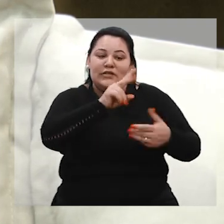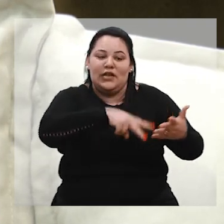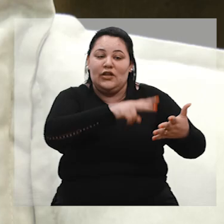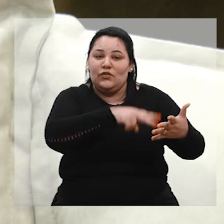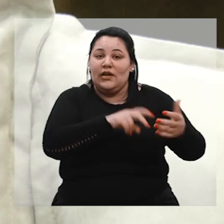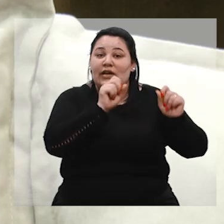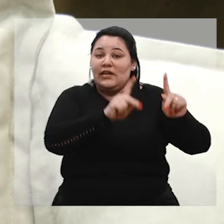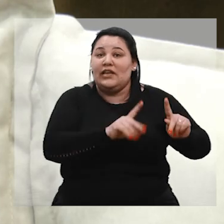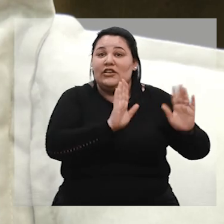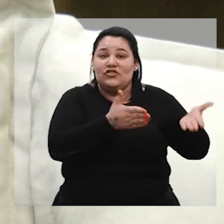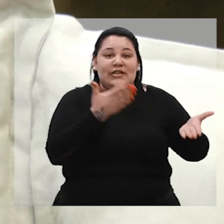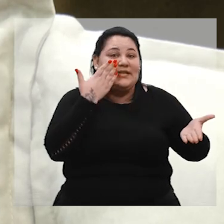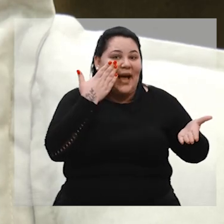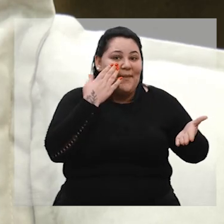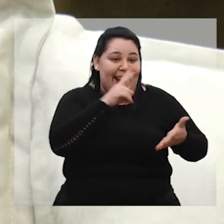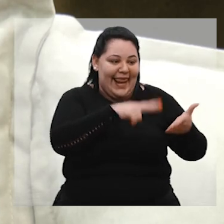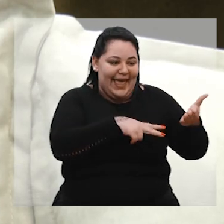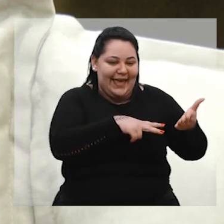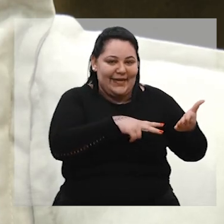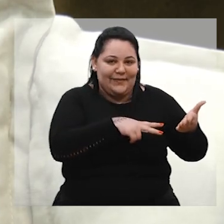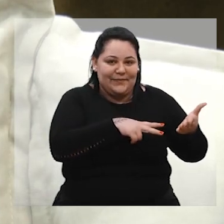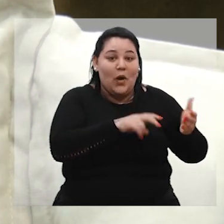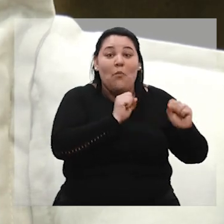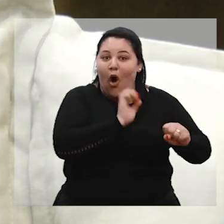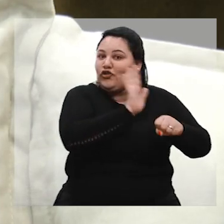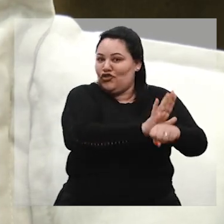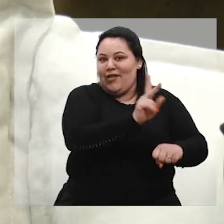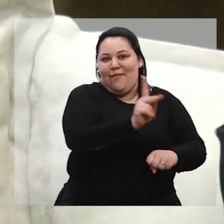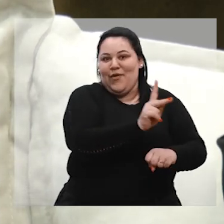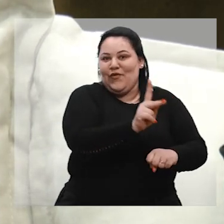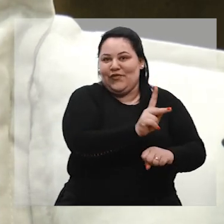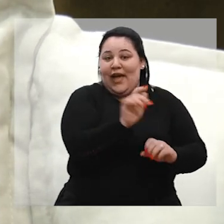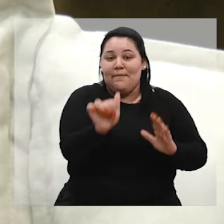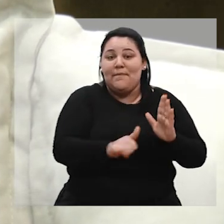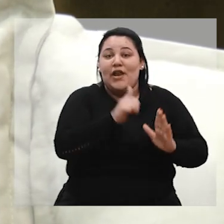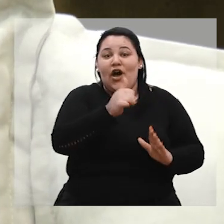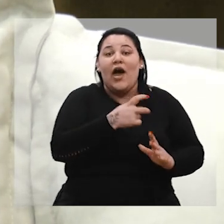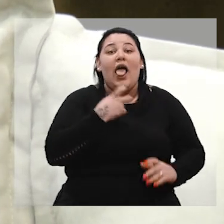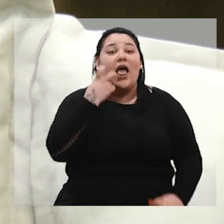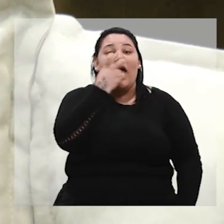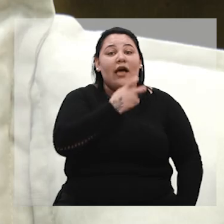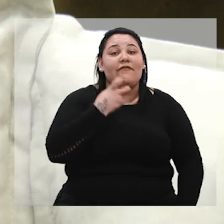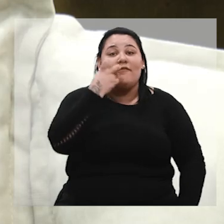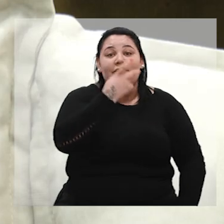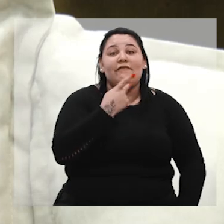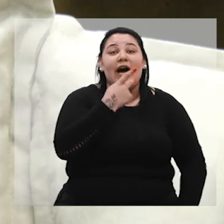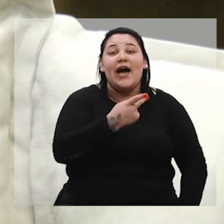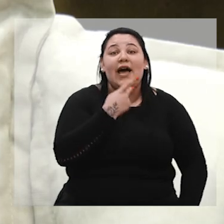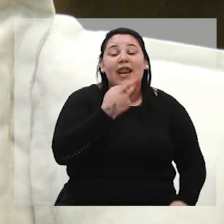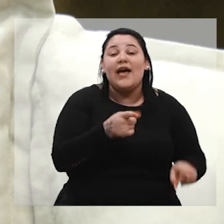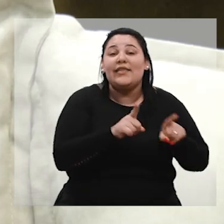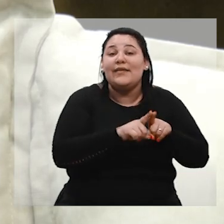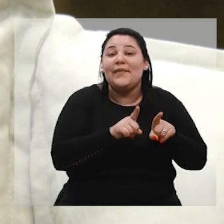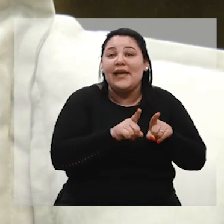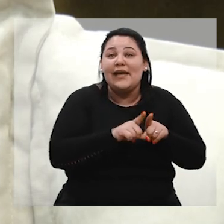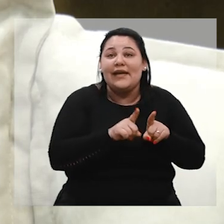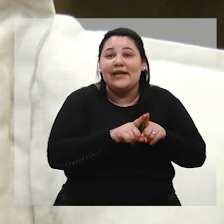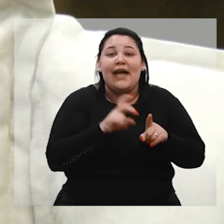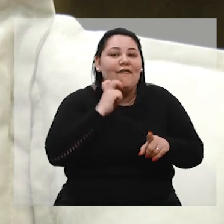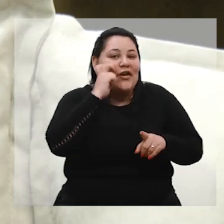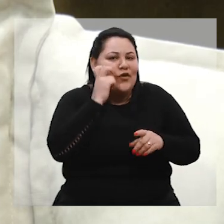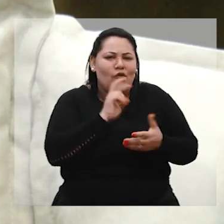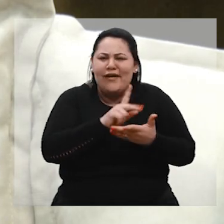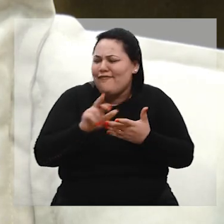participe. E eu gosto muito disso porque eu faço as leituras. Quem já sabe ler, faz a leitura. Aí melhora